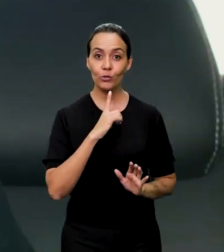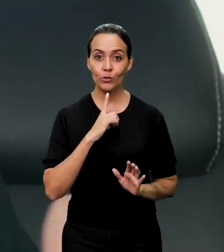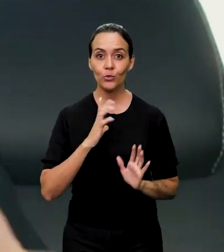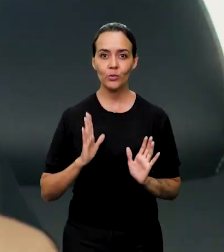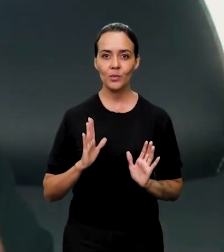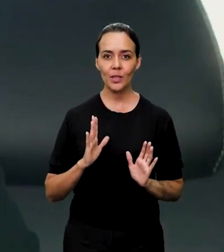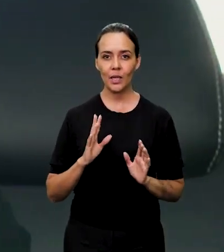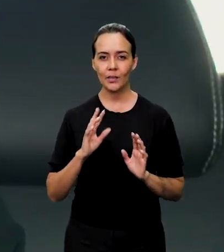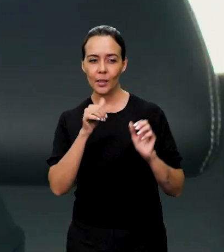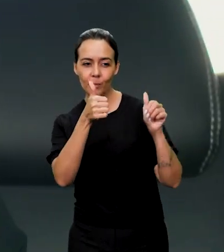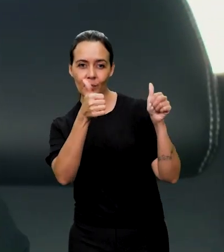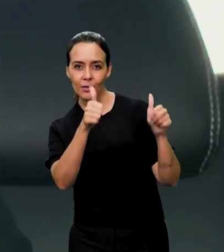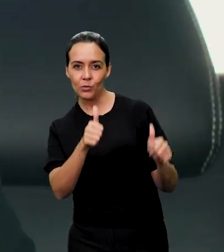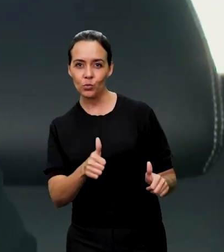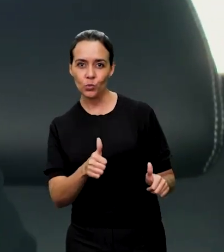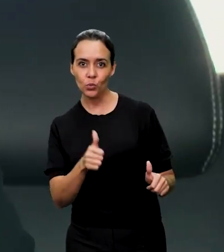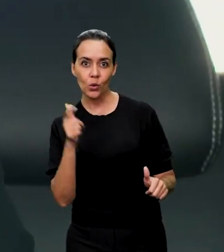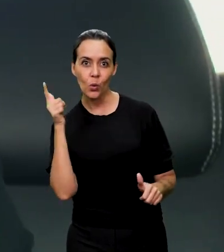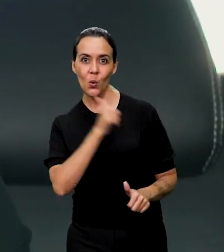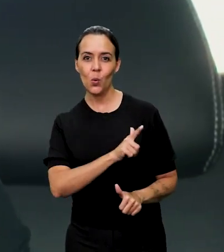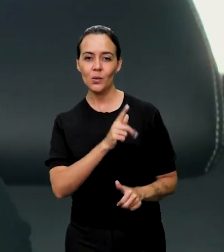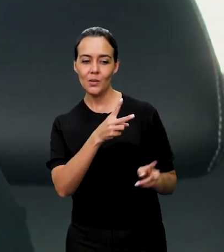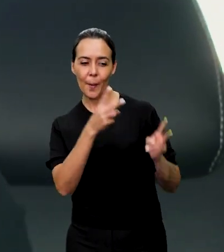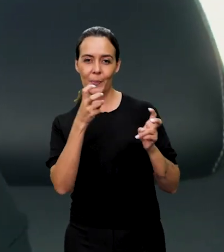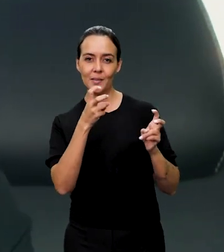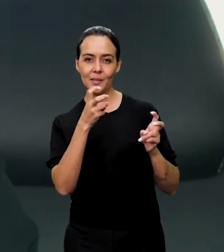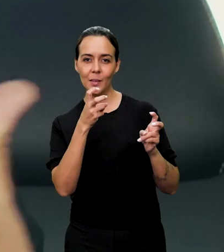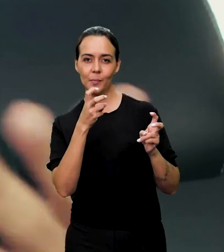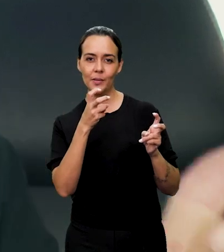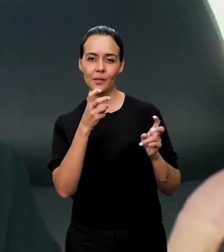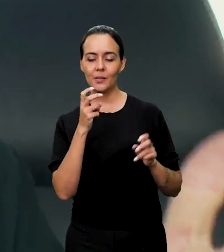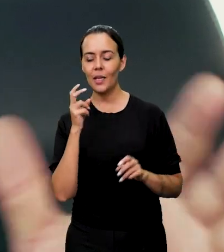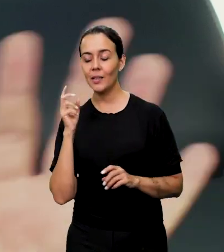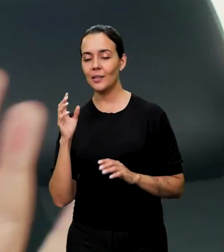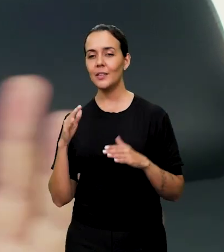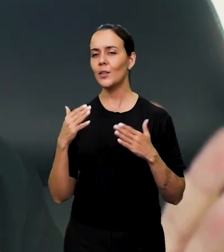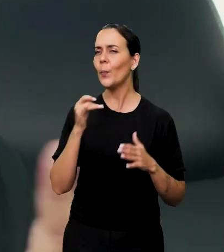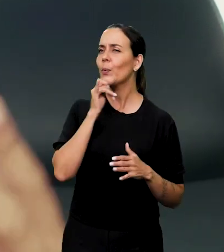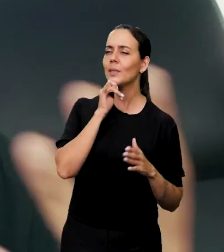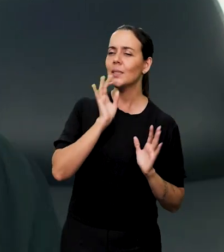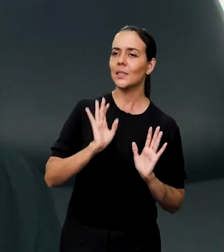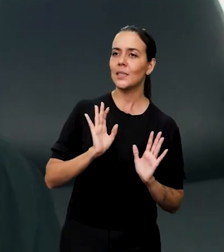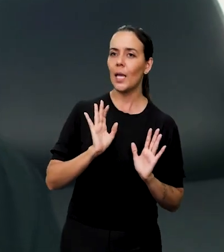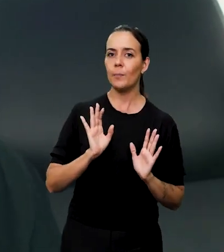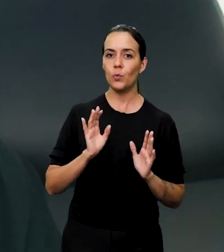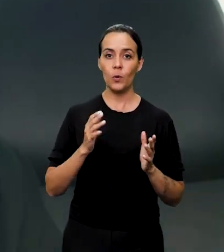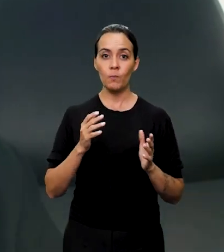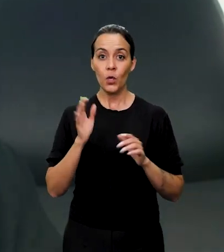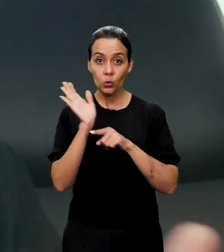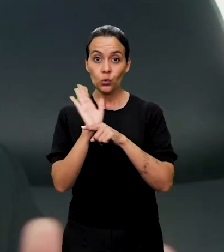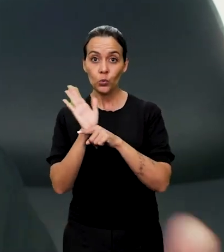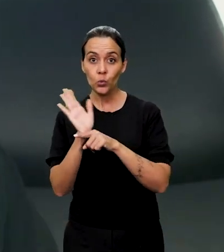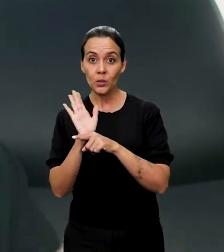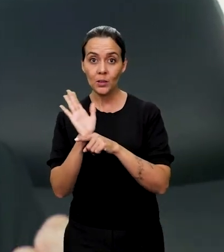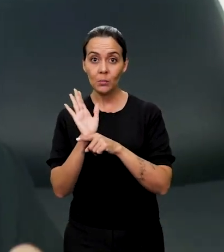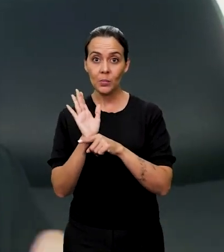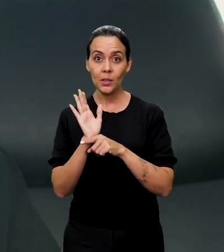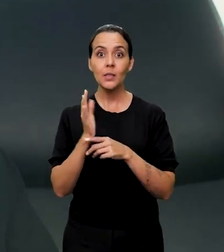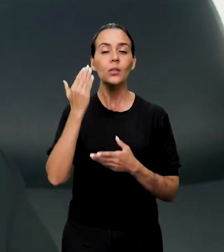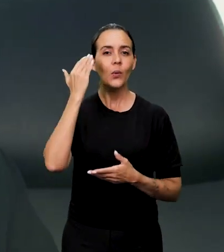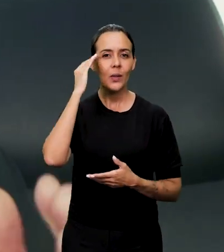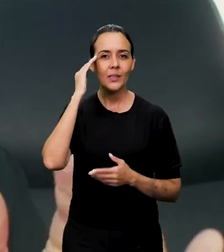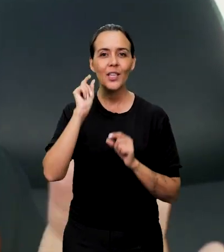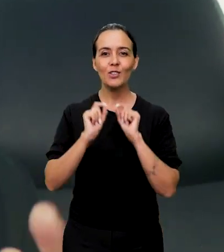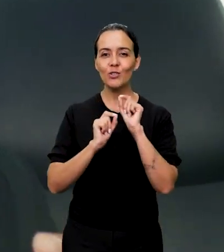estrutura ficcional, entrar numa situação sem ser visto, né? A constituição da gramática do cinema tem a ver